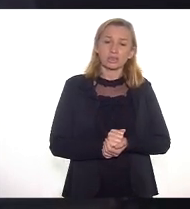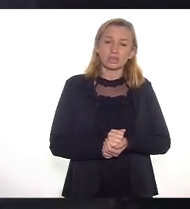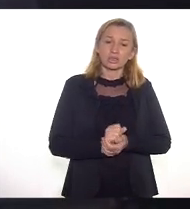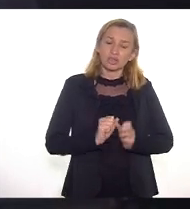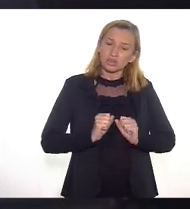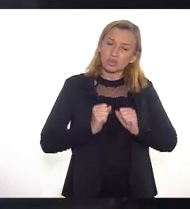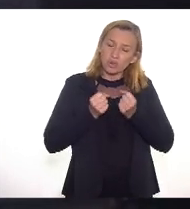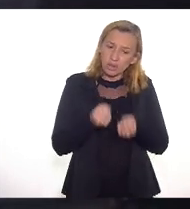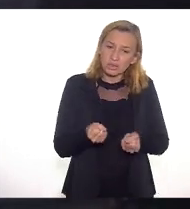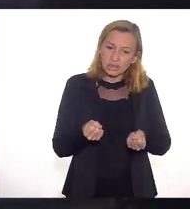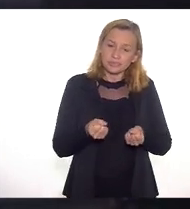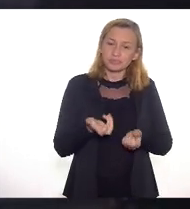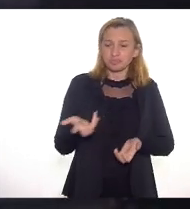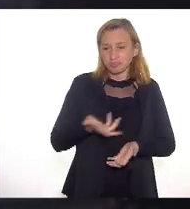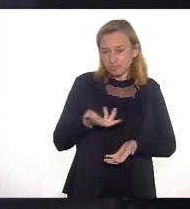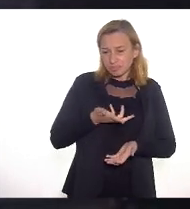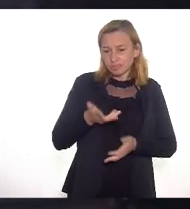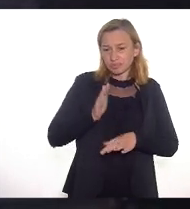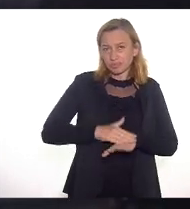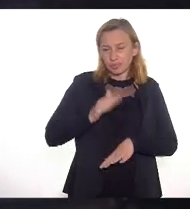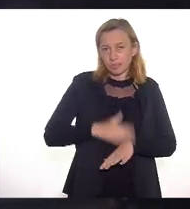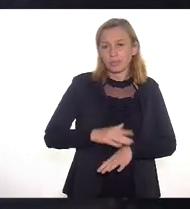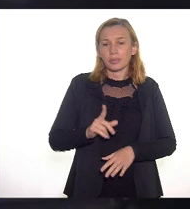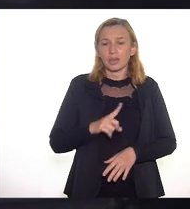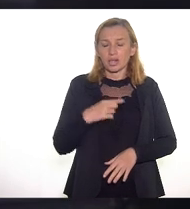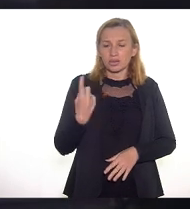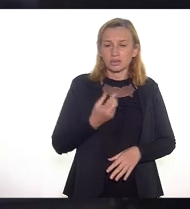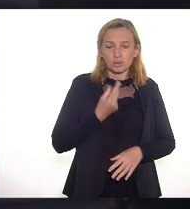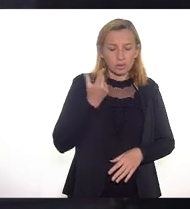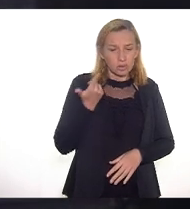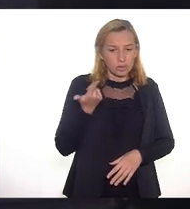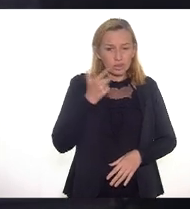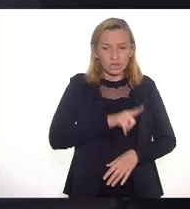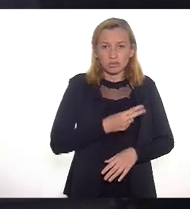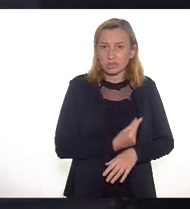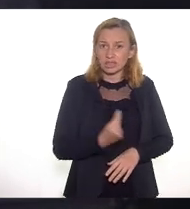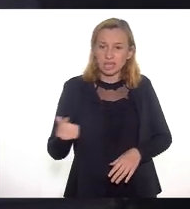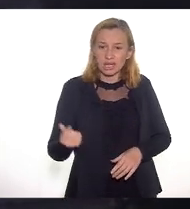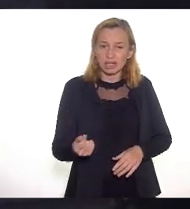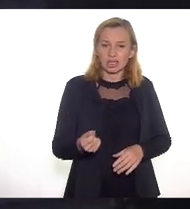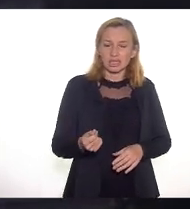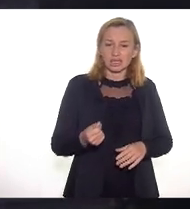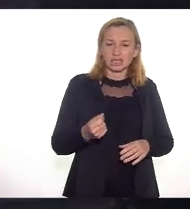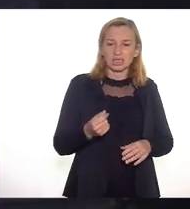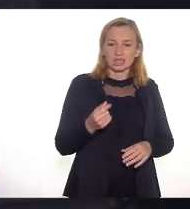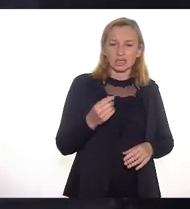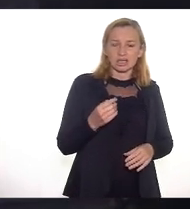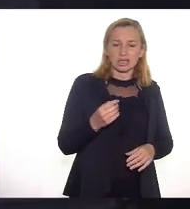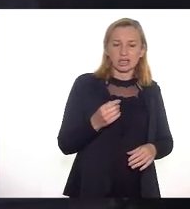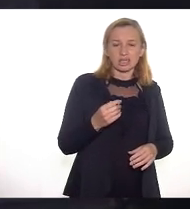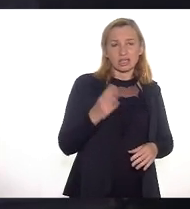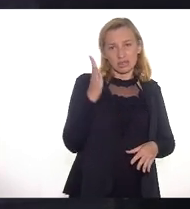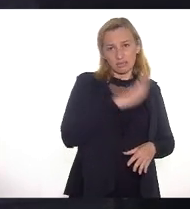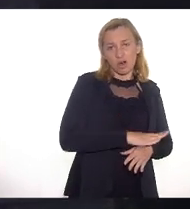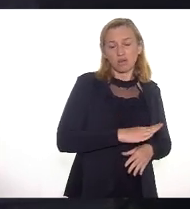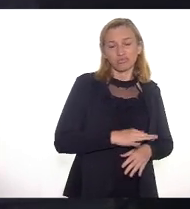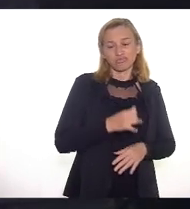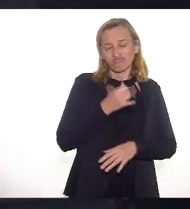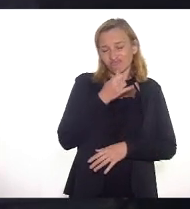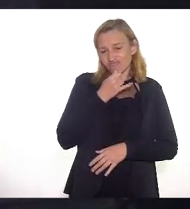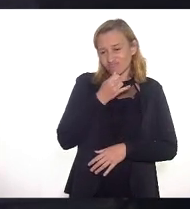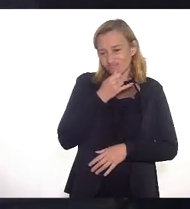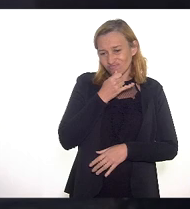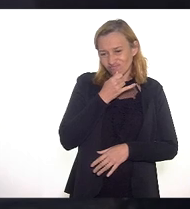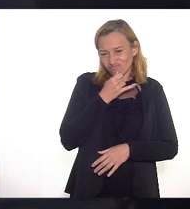tentar acelerar cada vez mais para que a gente saia, todos nós, desse inferno. Mais uma vez, lamentar